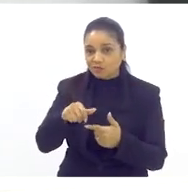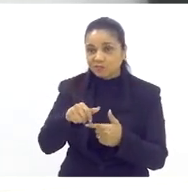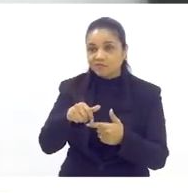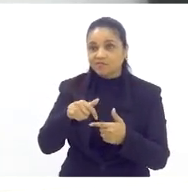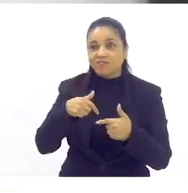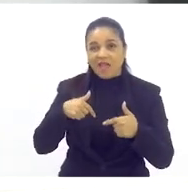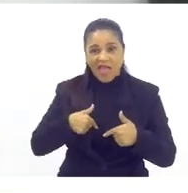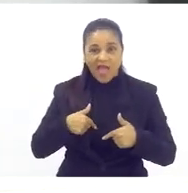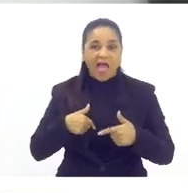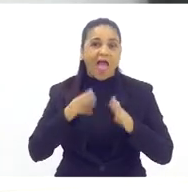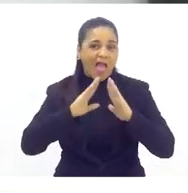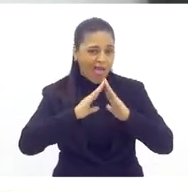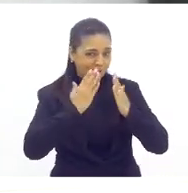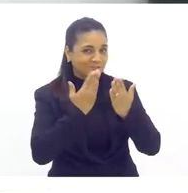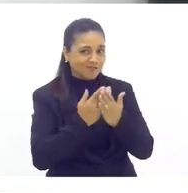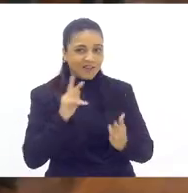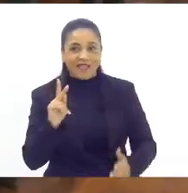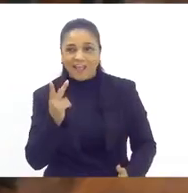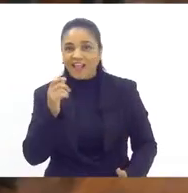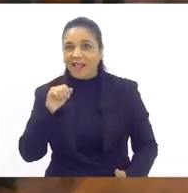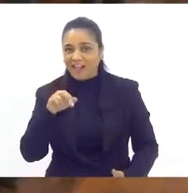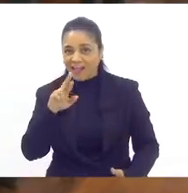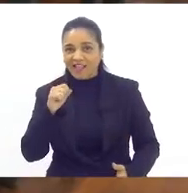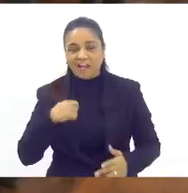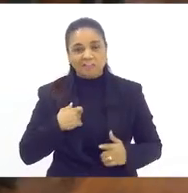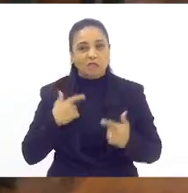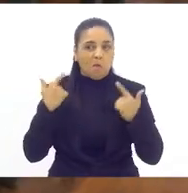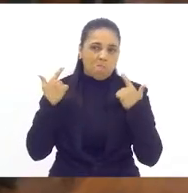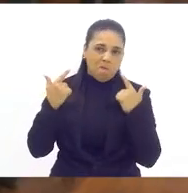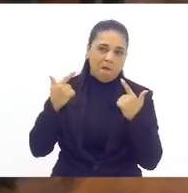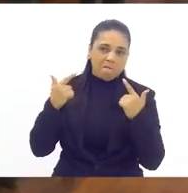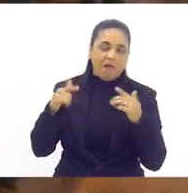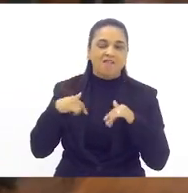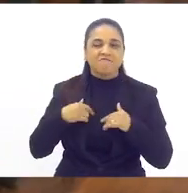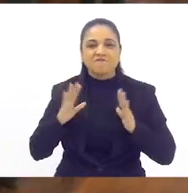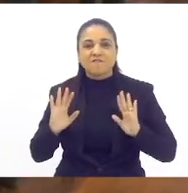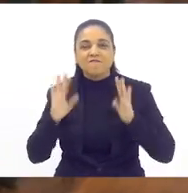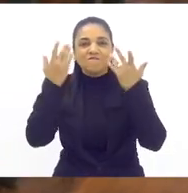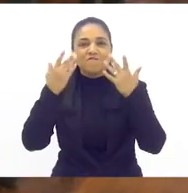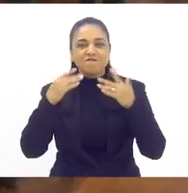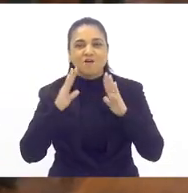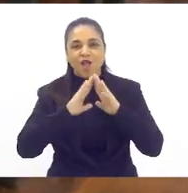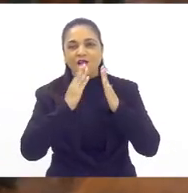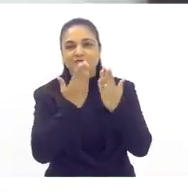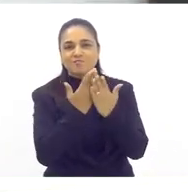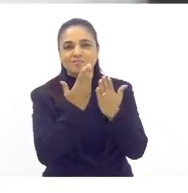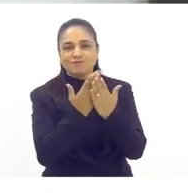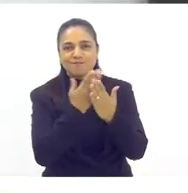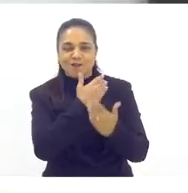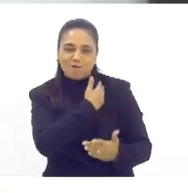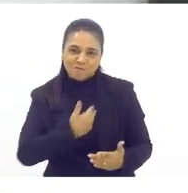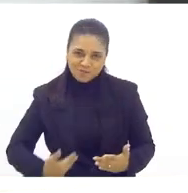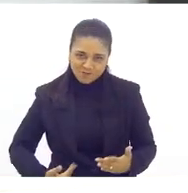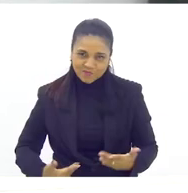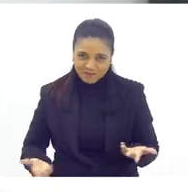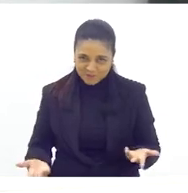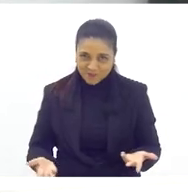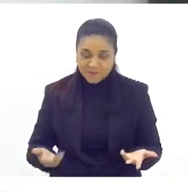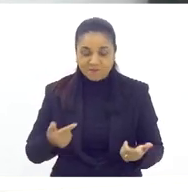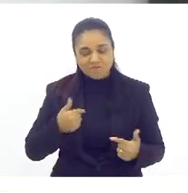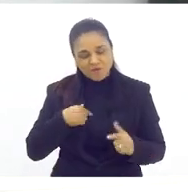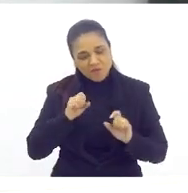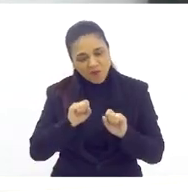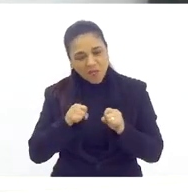tem reciclagem é muito sinistro viva a escola pública Ah nem durmo hoje então eu quero